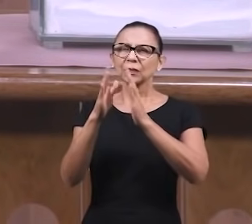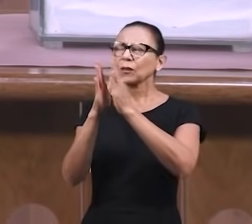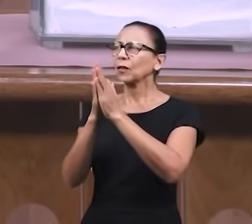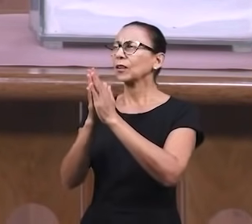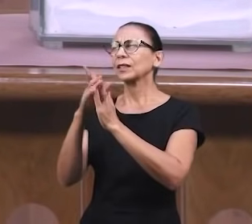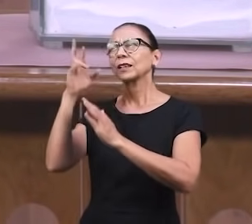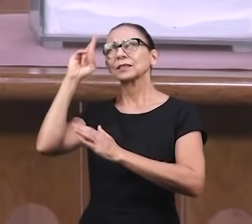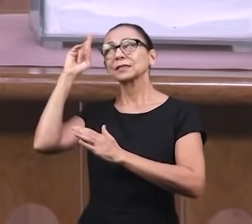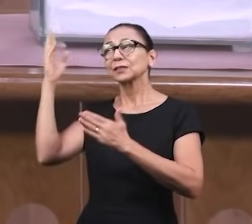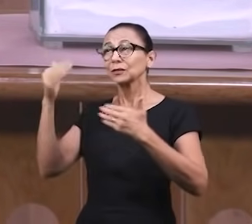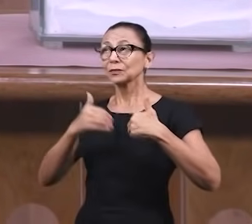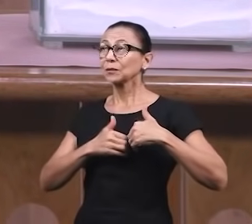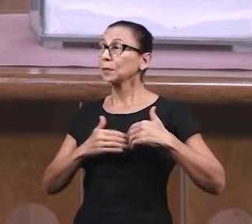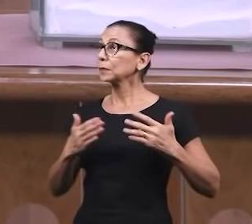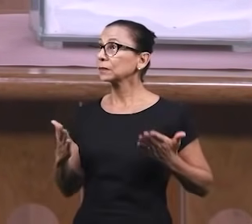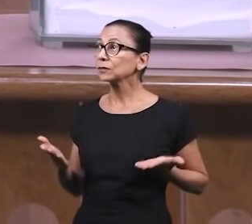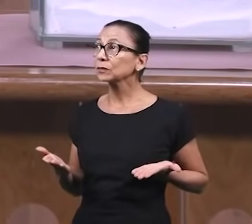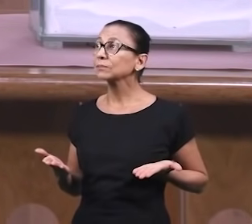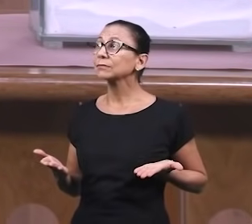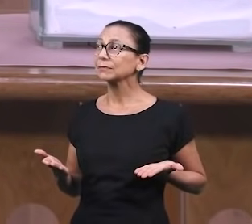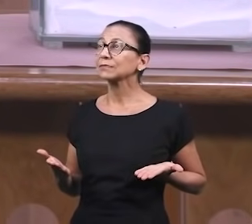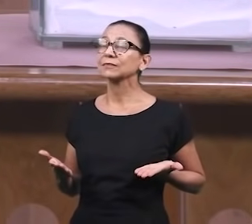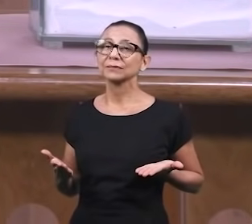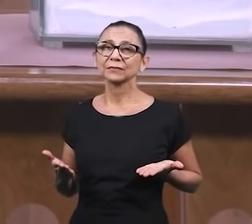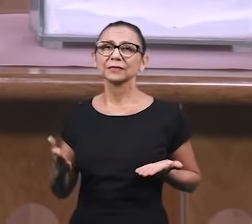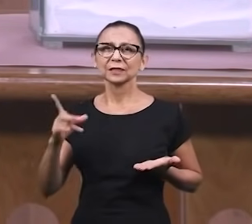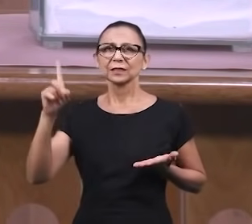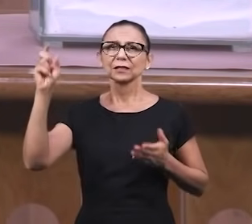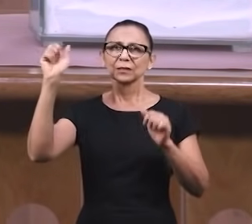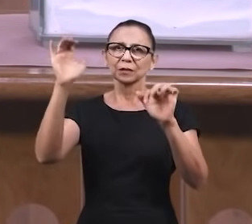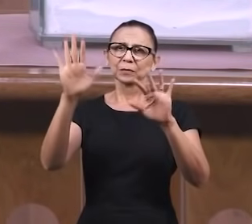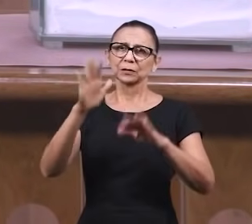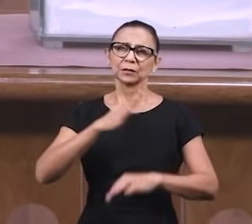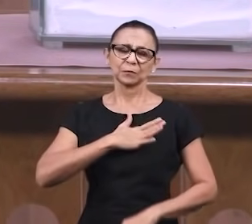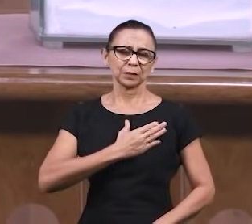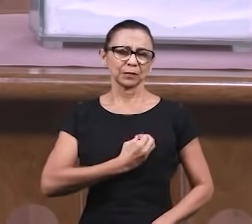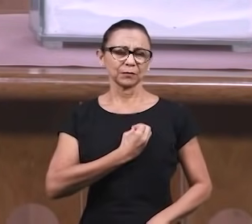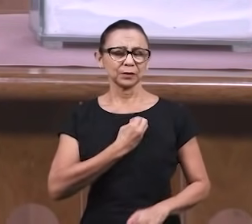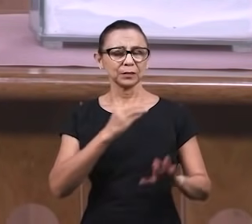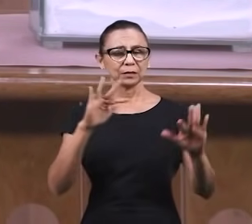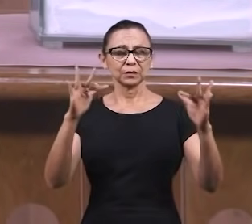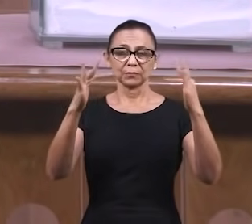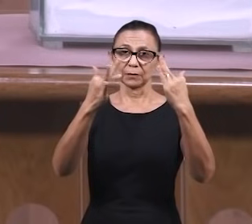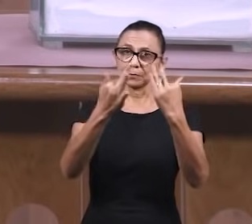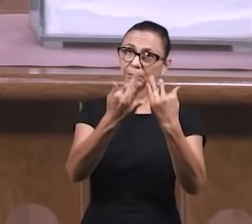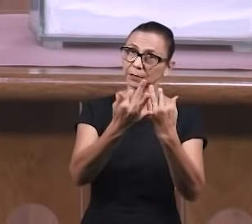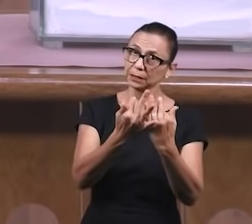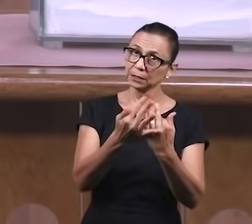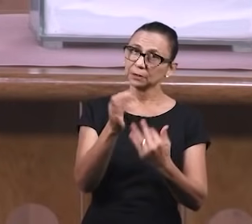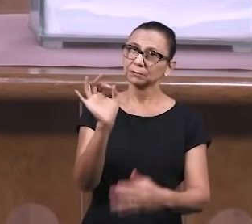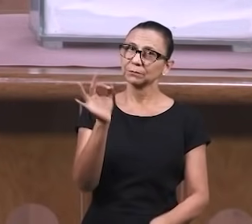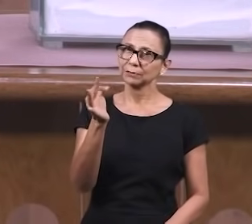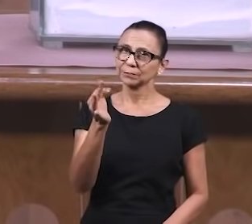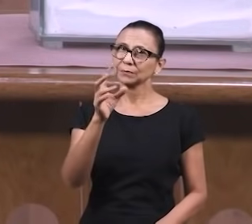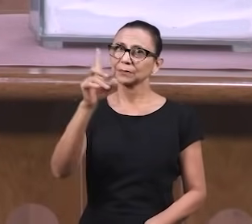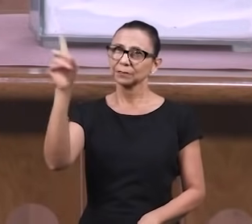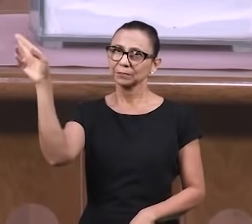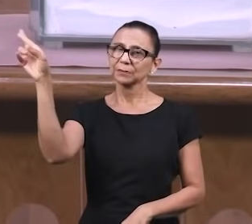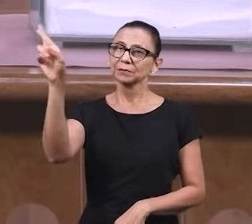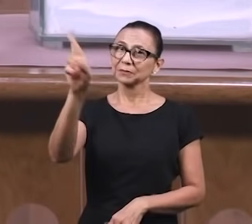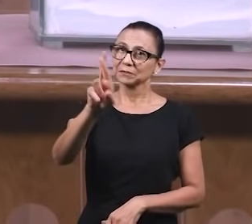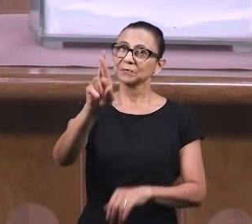Senhor: Senhor, eu estou abrindo a porta do meu coração para que o Senhor abençoe a minha vida, a vida da minha família. Certamente Deus vai